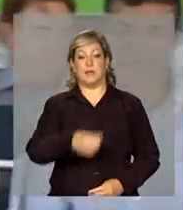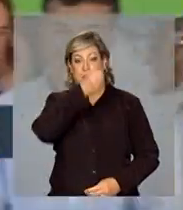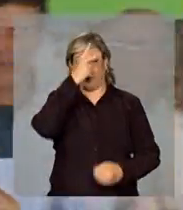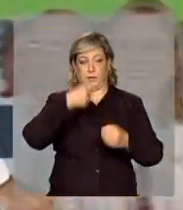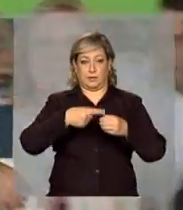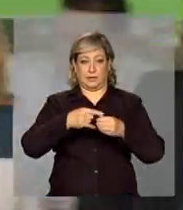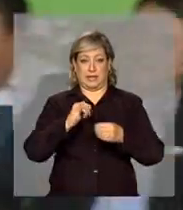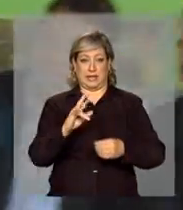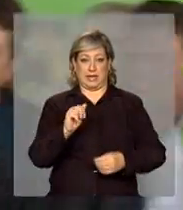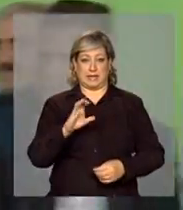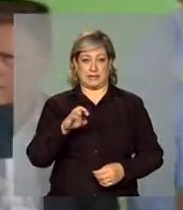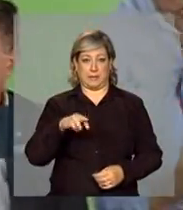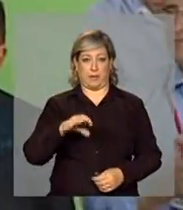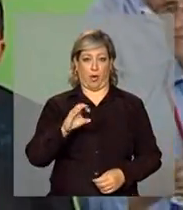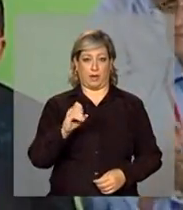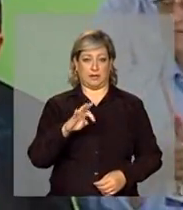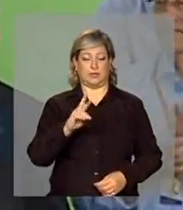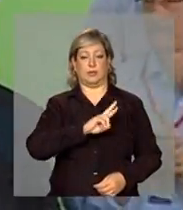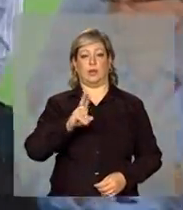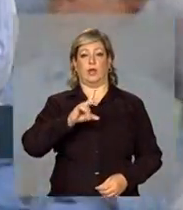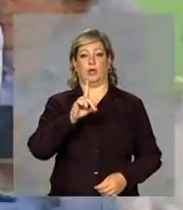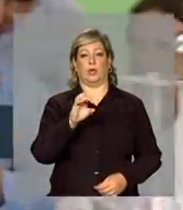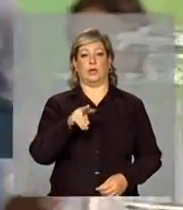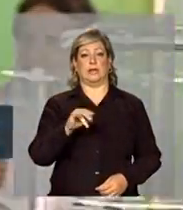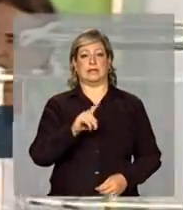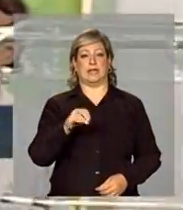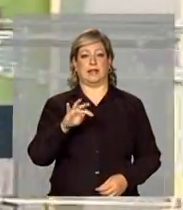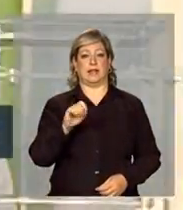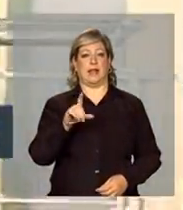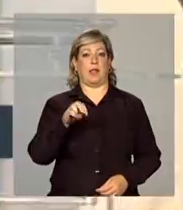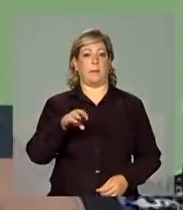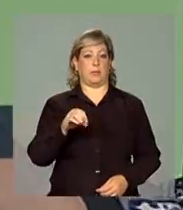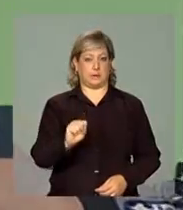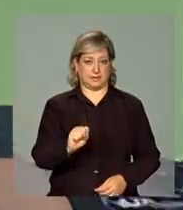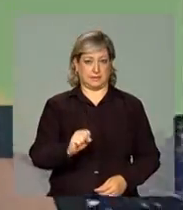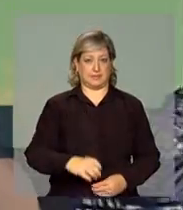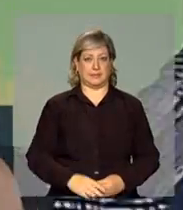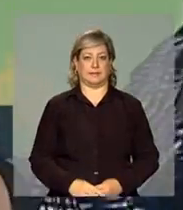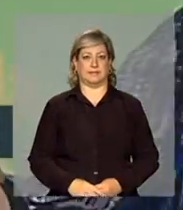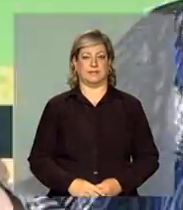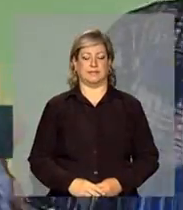Município de Iracema do Oeste, Donizete Lemos.